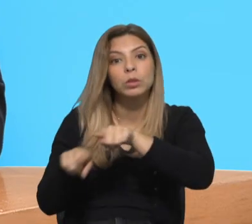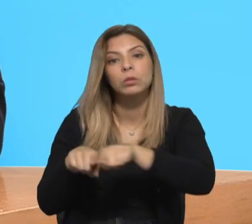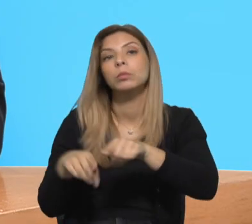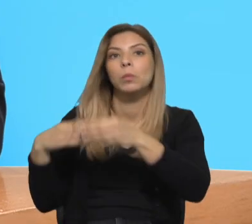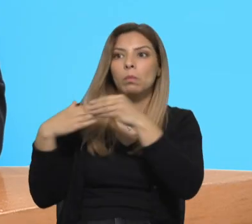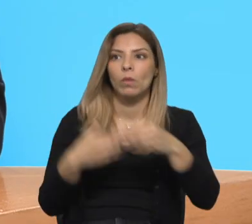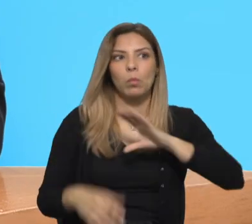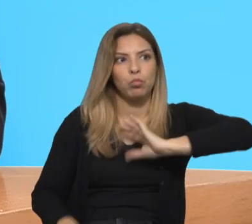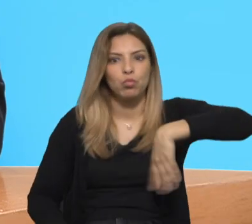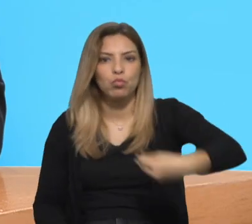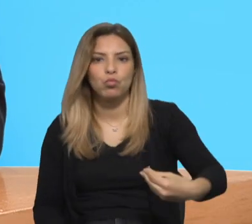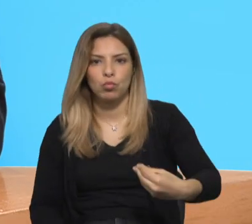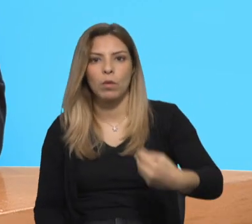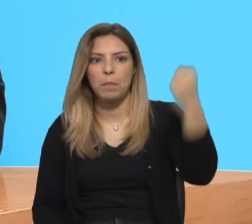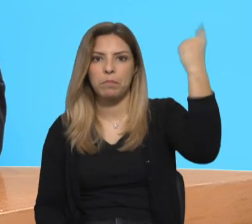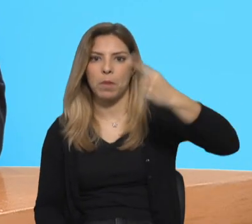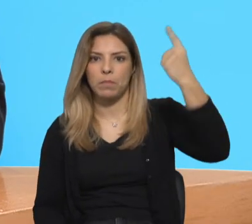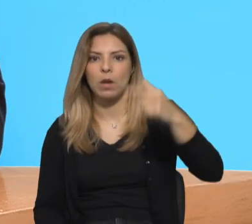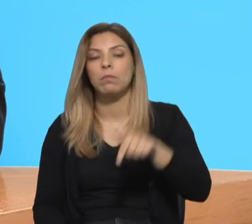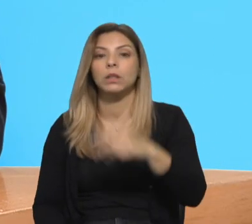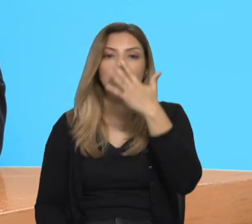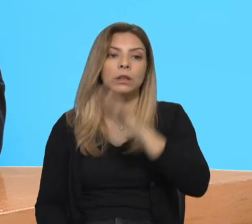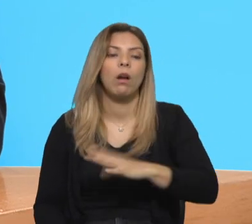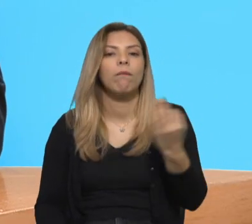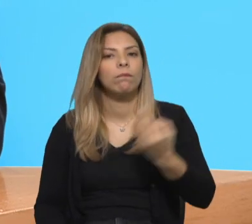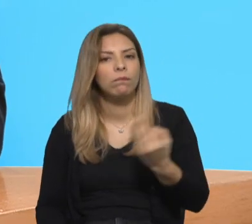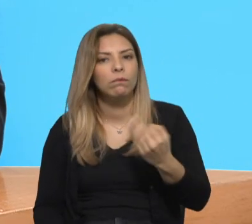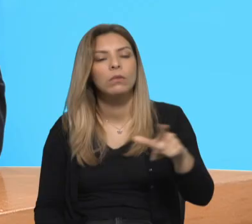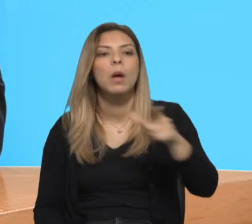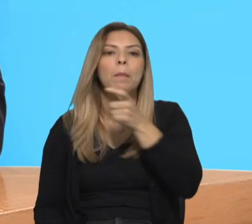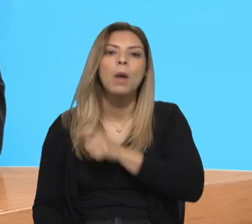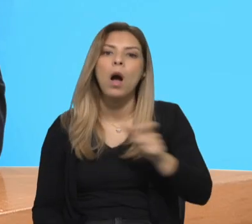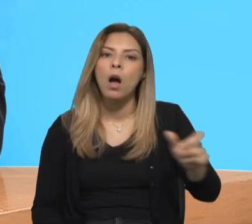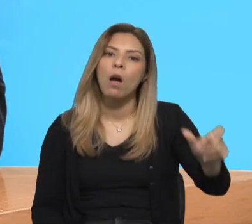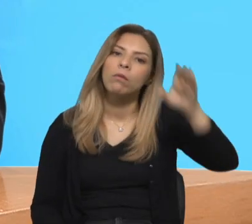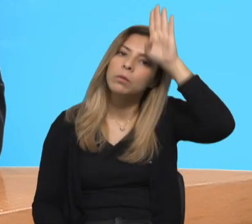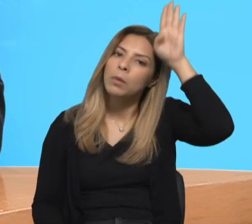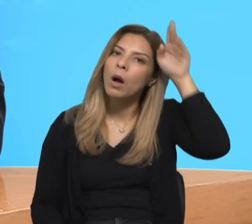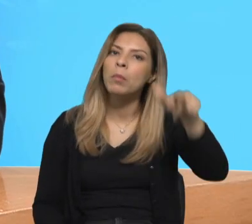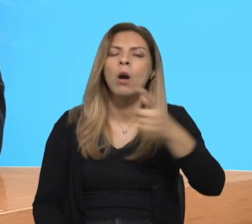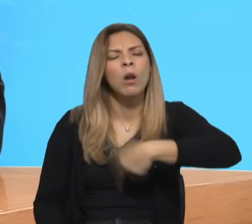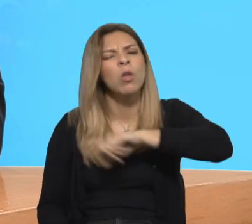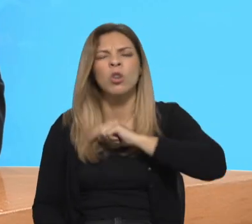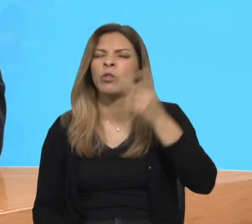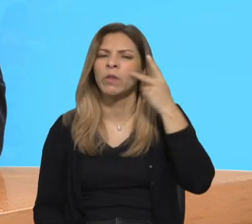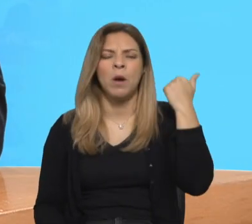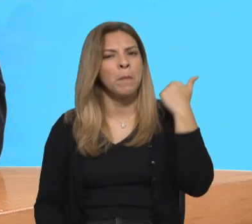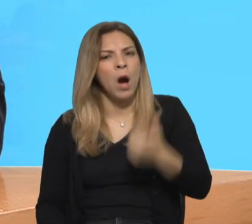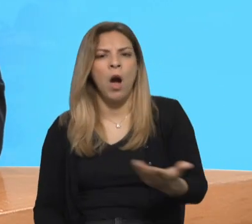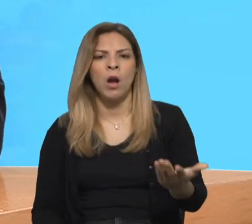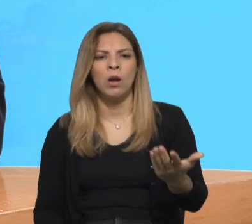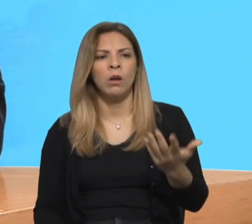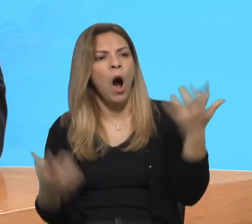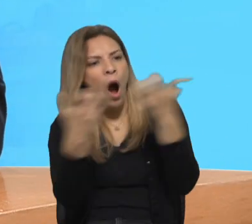mundo, se tivessem em conta as palavras do Papa Francisco, nós vivíamos todos bem. Não havia